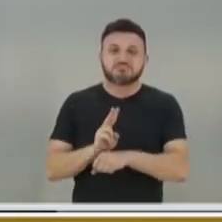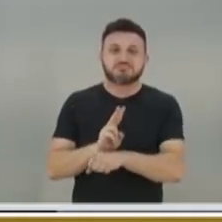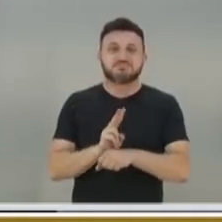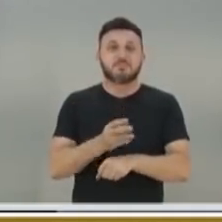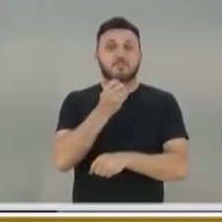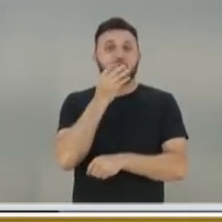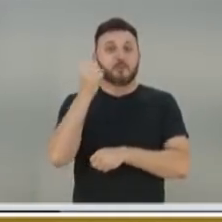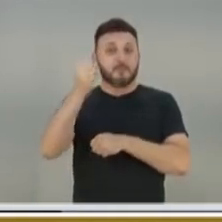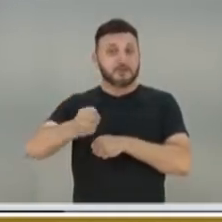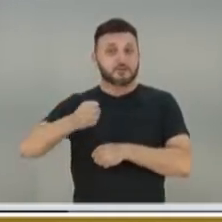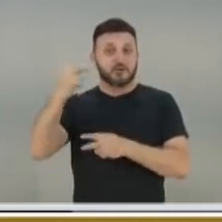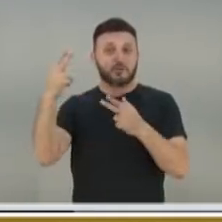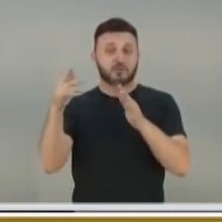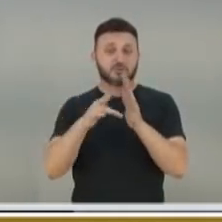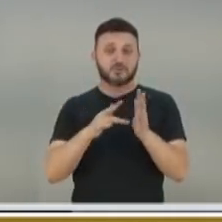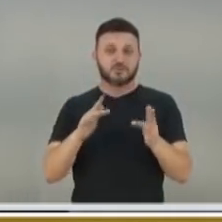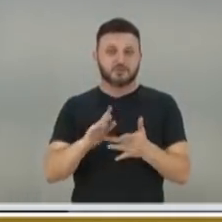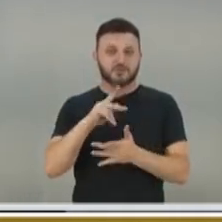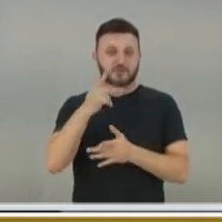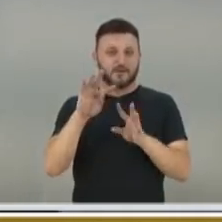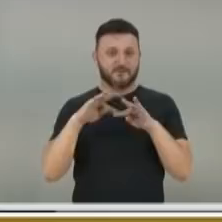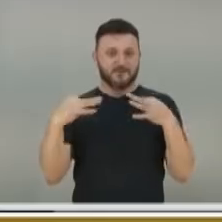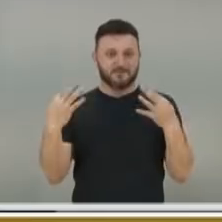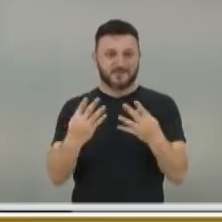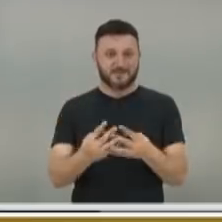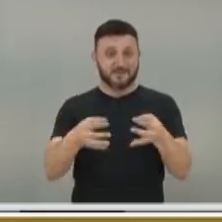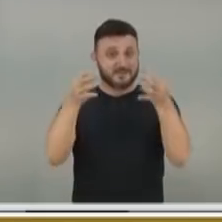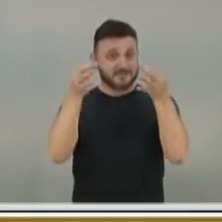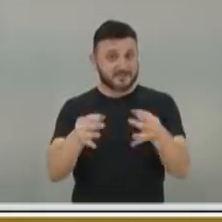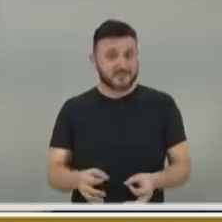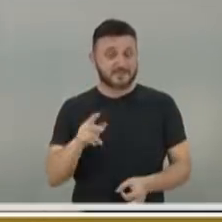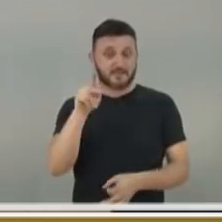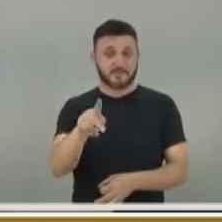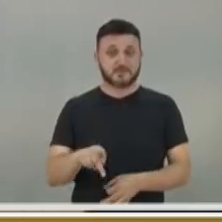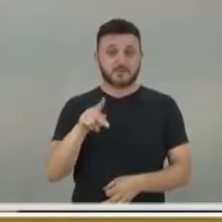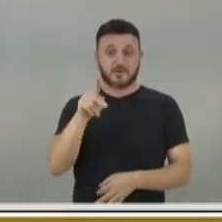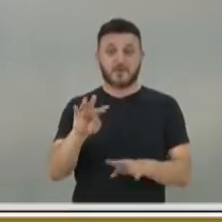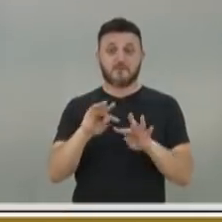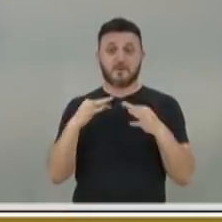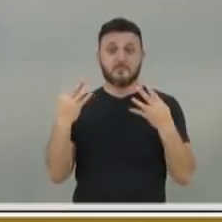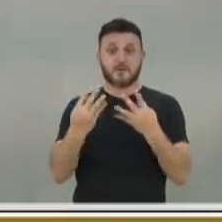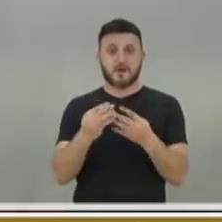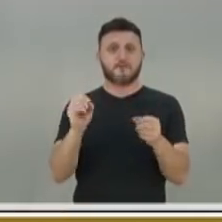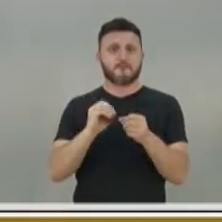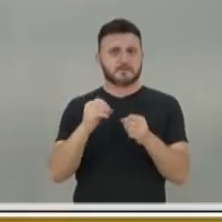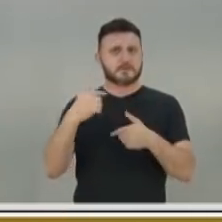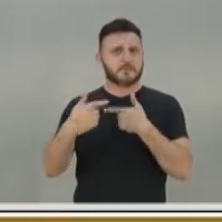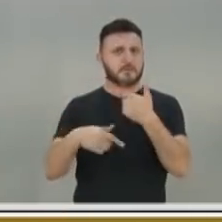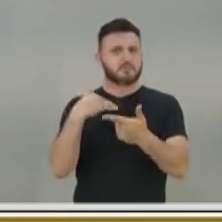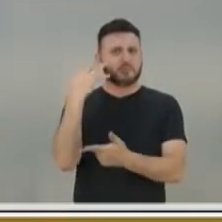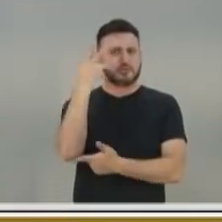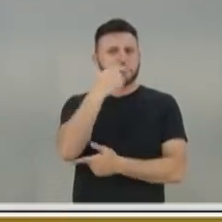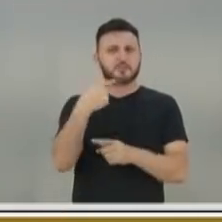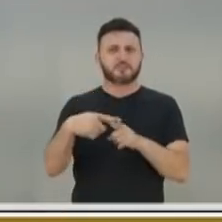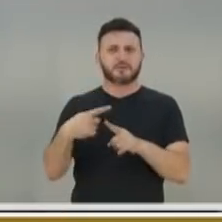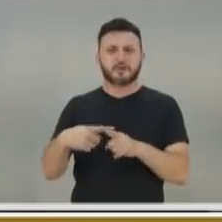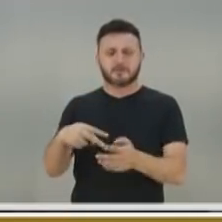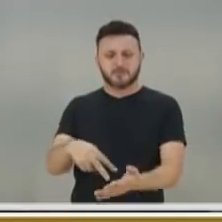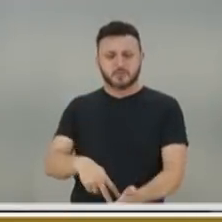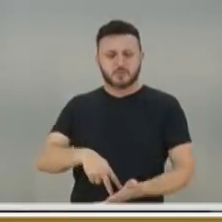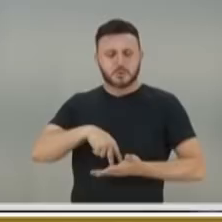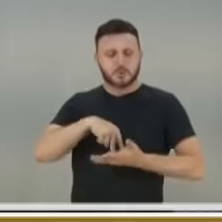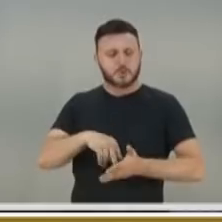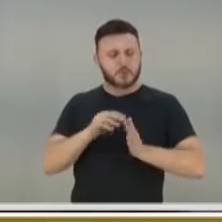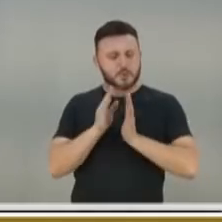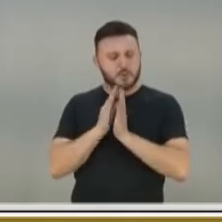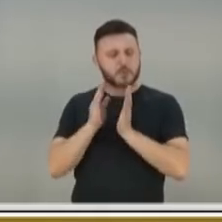pastor para a sua família. E com certeza a pastoral familiar faz o trabalho que faz, porque estão sustentados em cima da oração, não